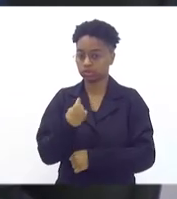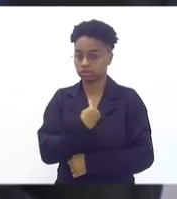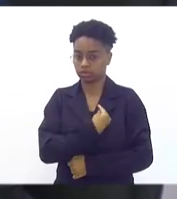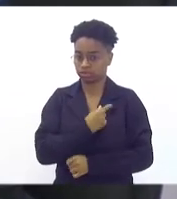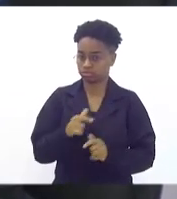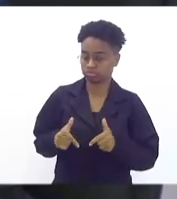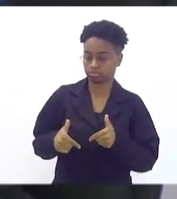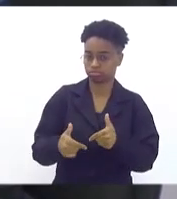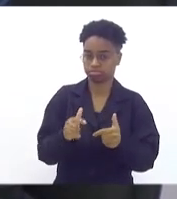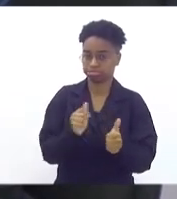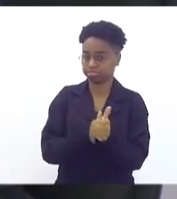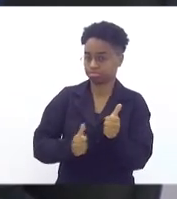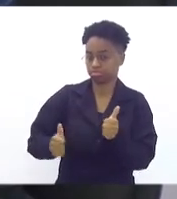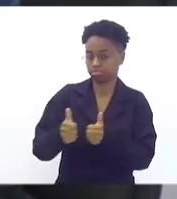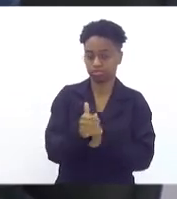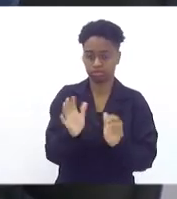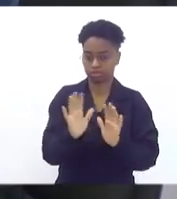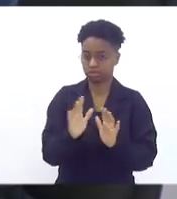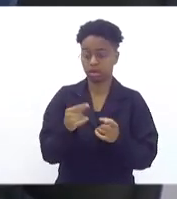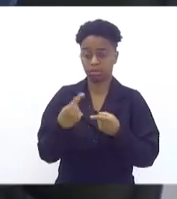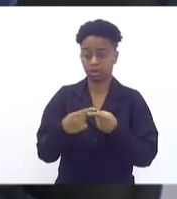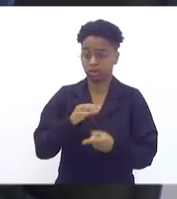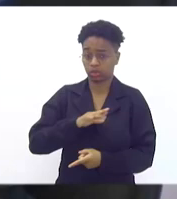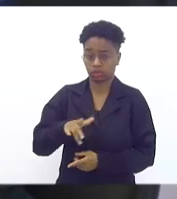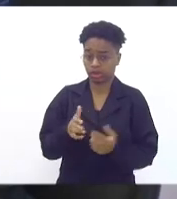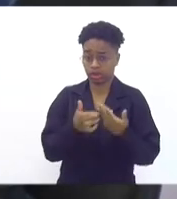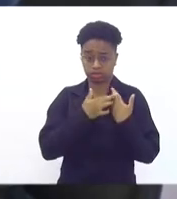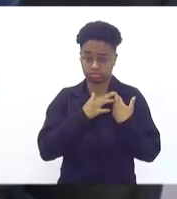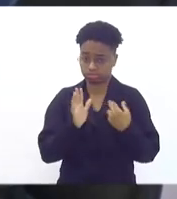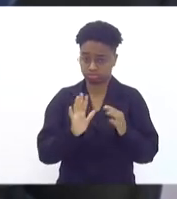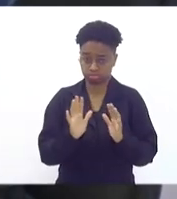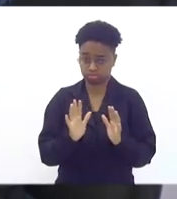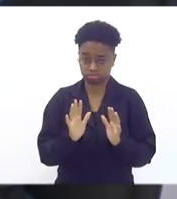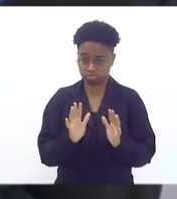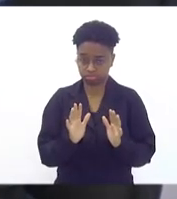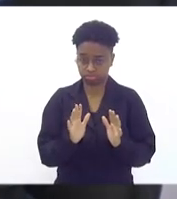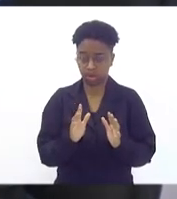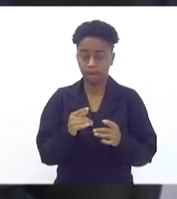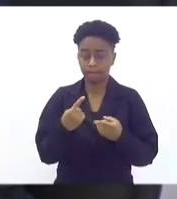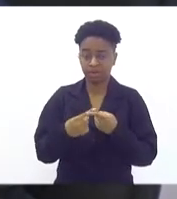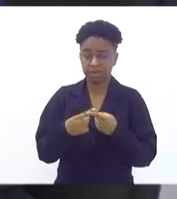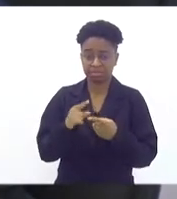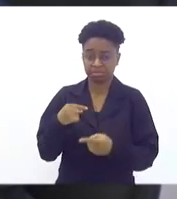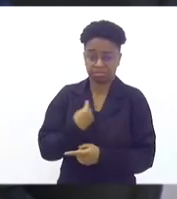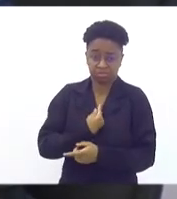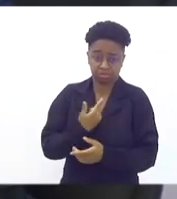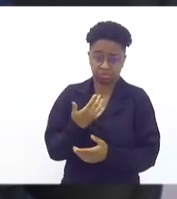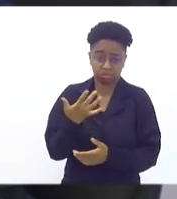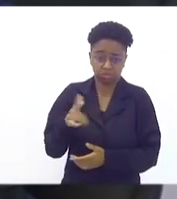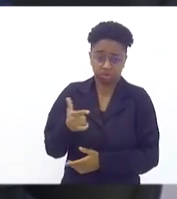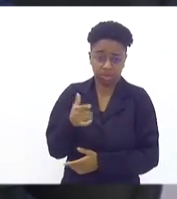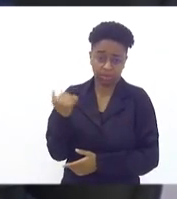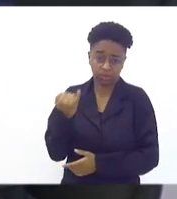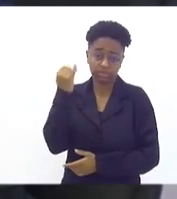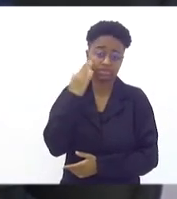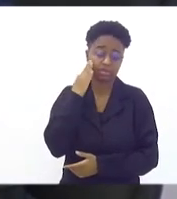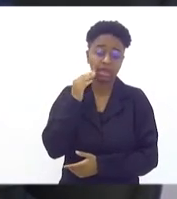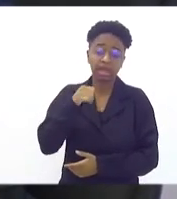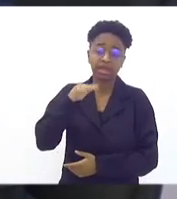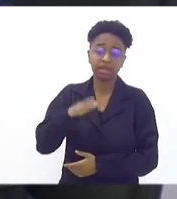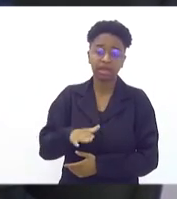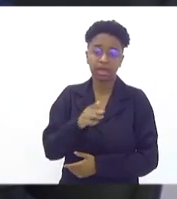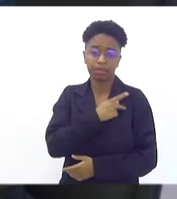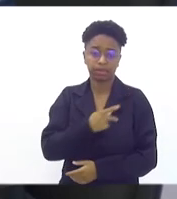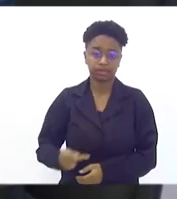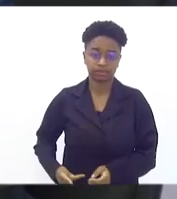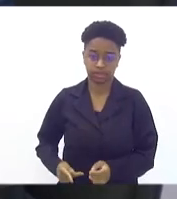essa frente Até porque não nos cabe para nós pouco importa objetivamente quem será o presidente da agência Mas a gente